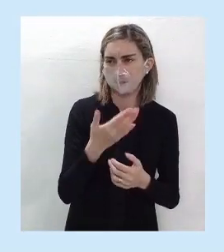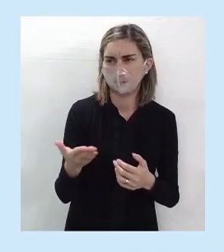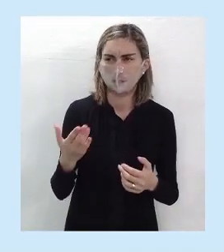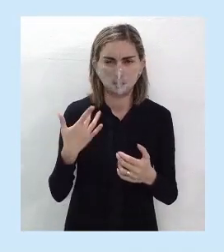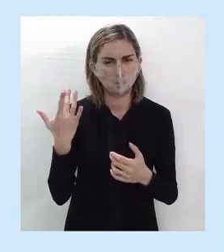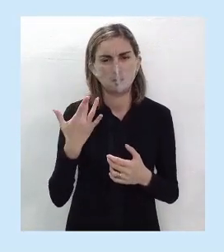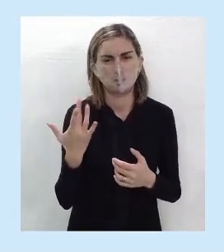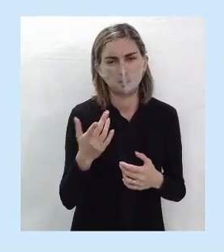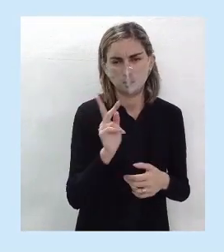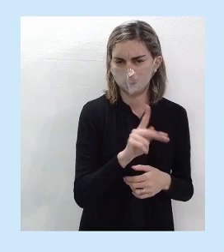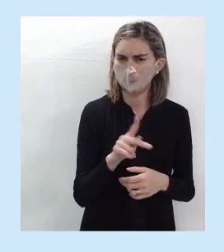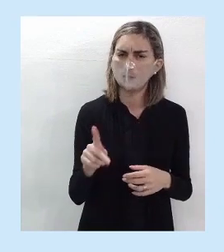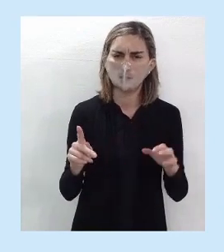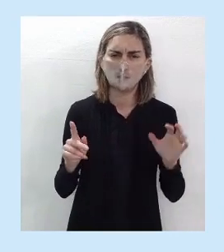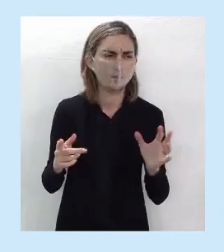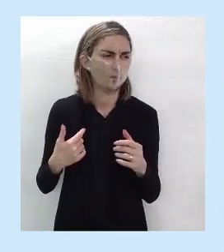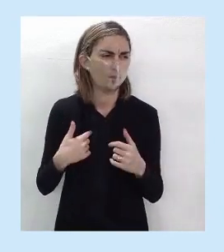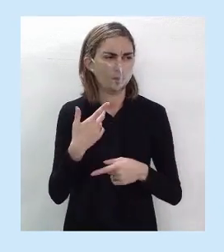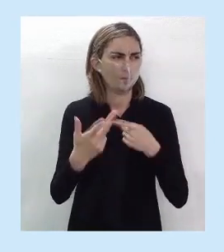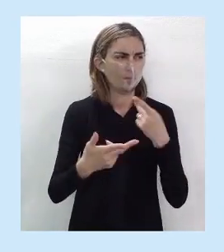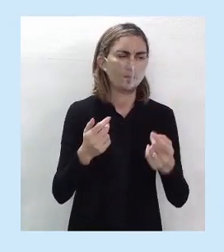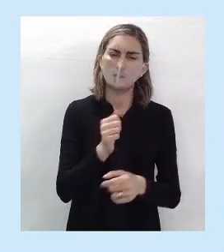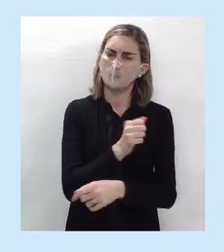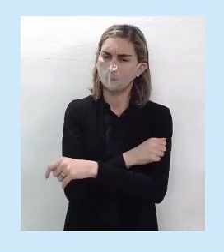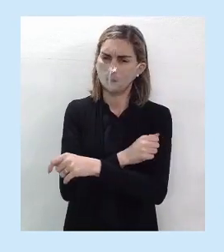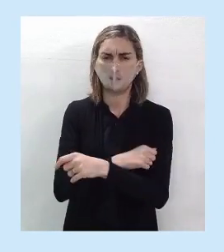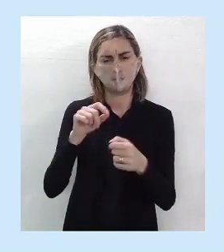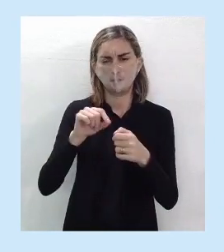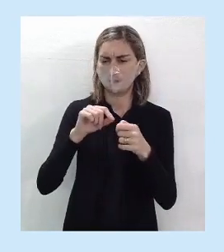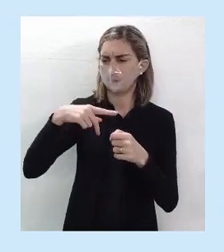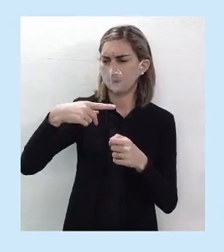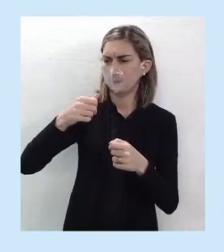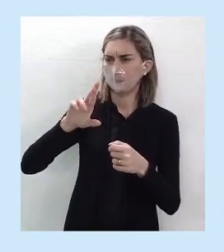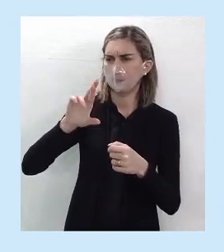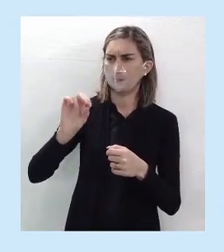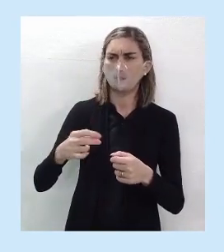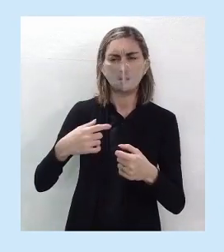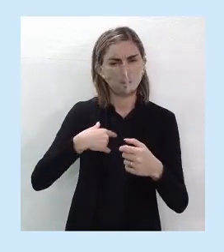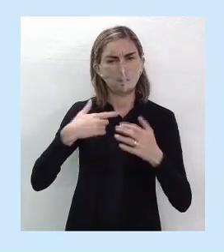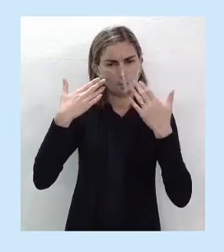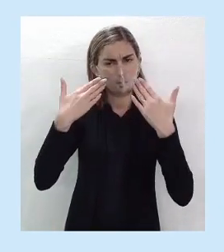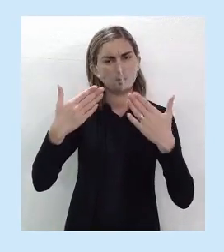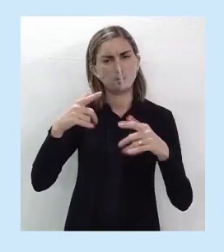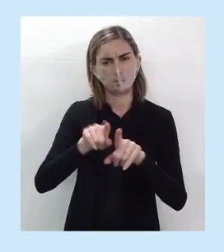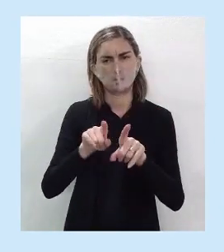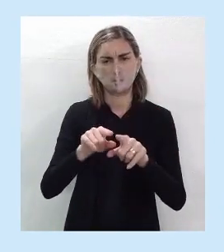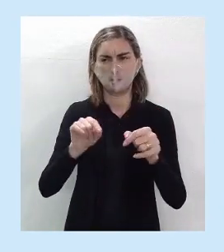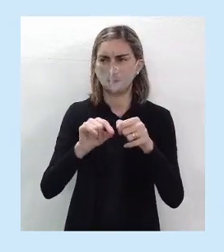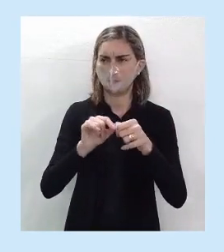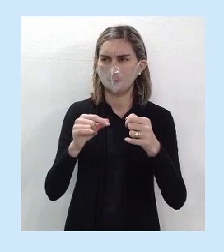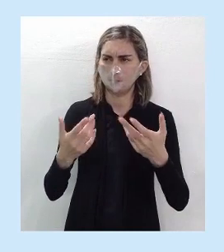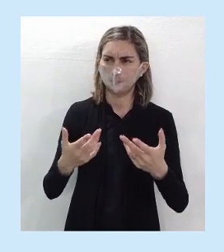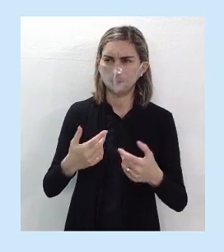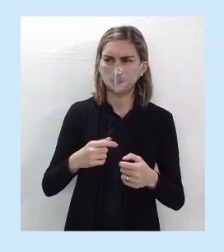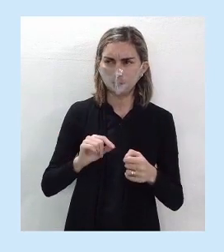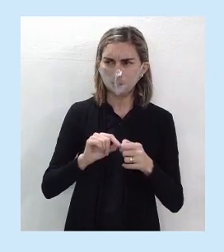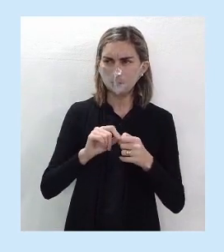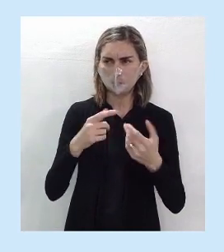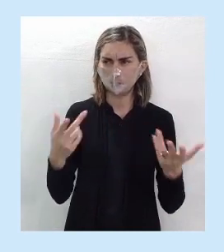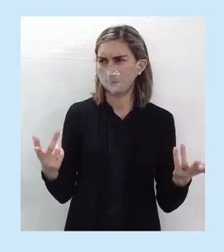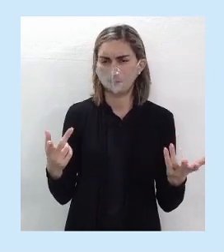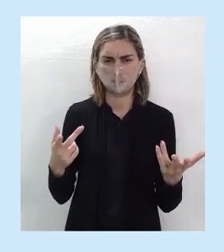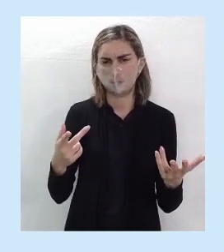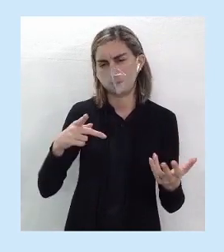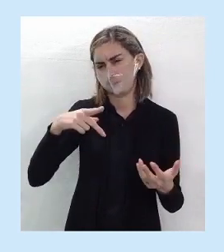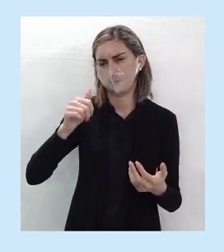eu acho que o professor, quando ele vai dizer para o aluno, faça uma paródia, ele tem que mostrar que também faz. Se eu fosse fazer uma